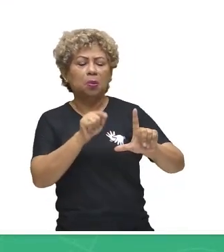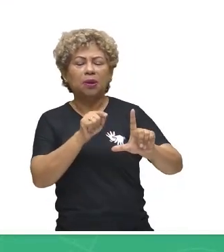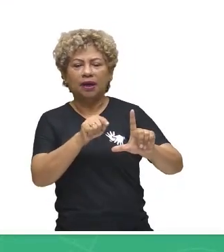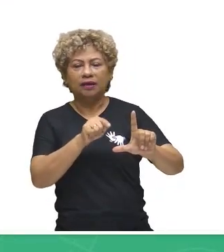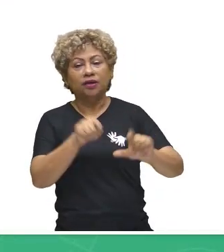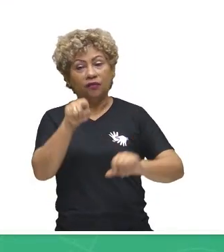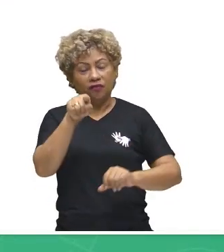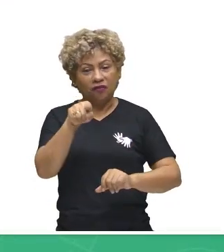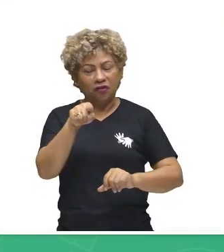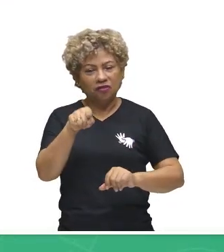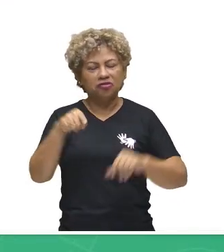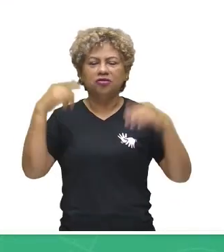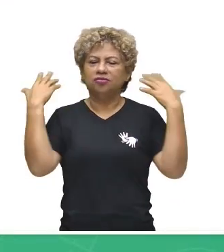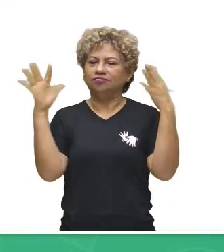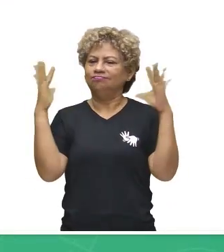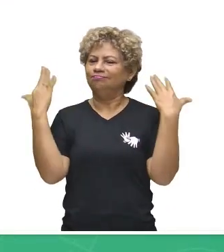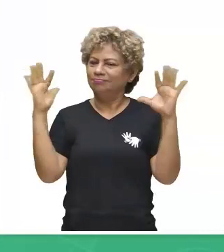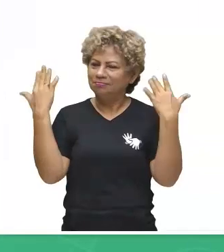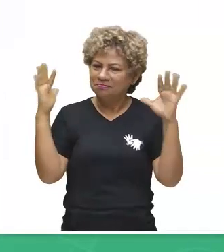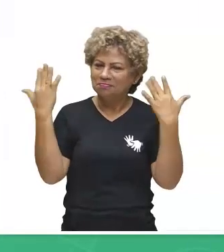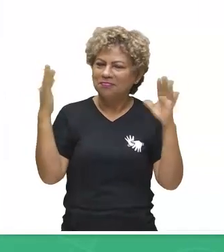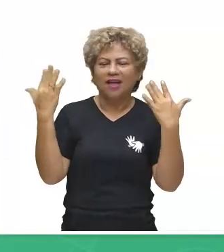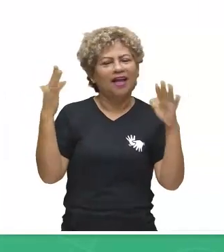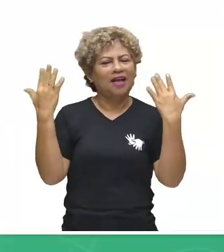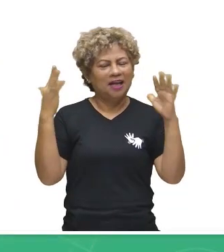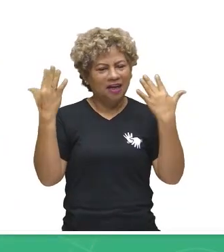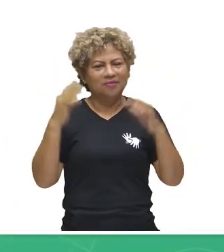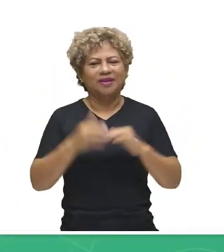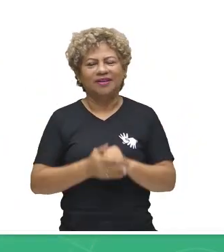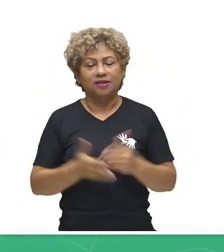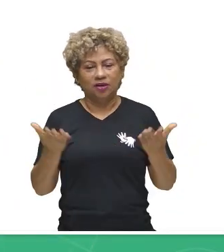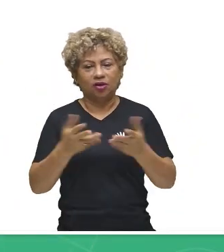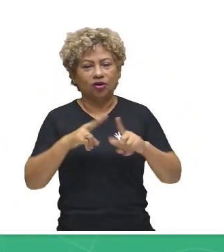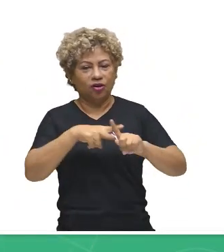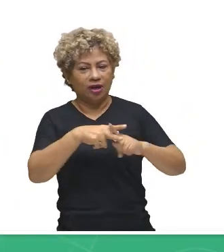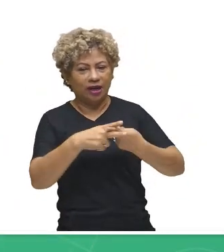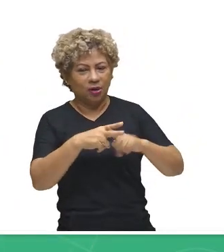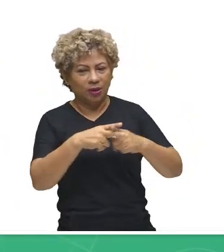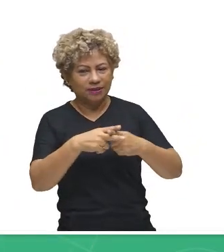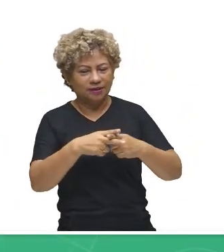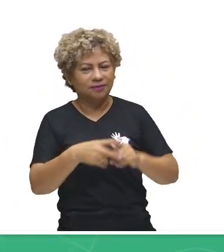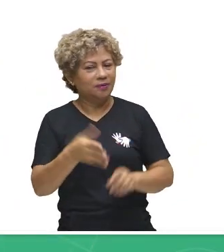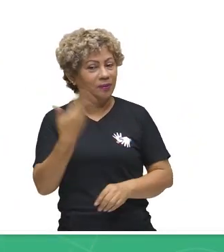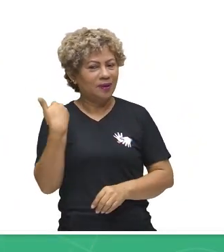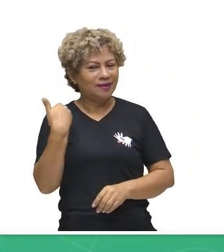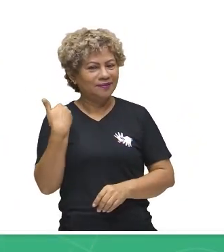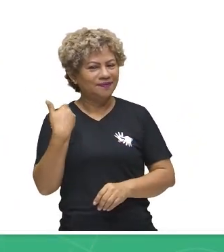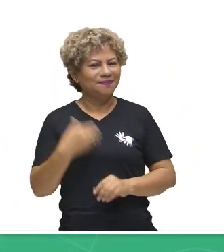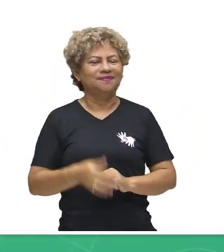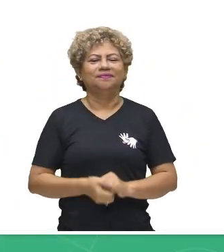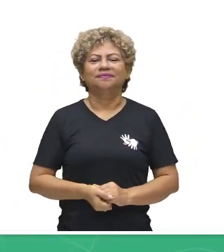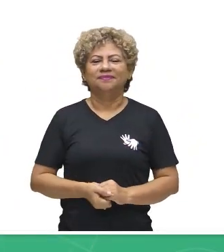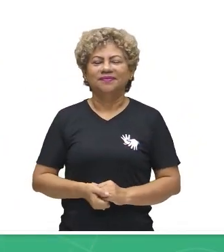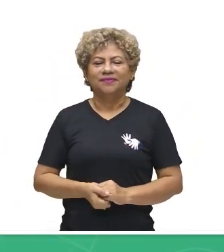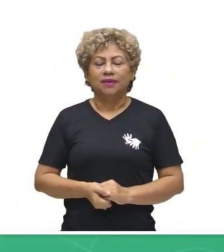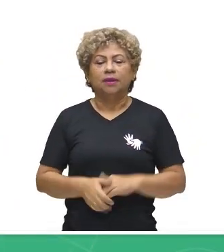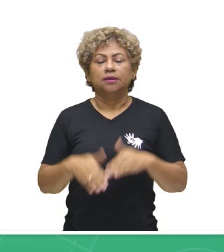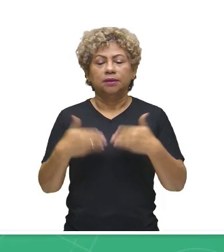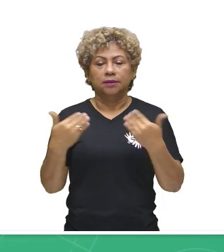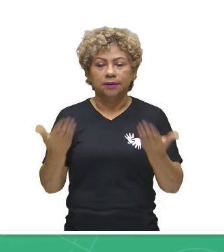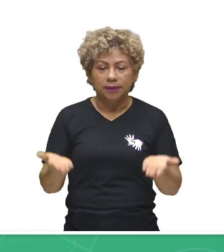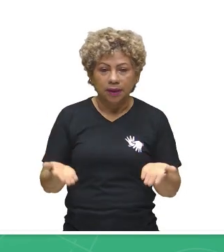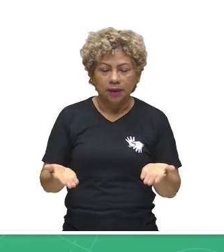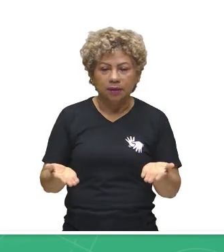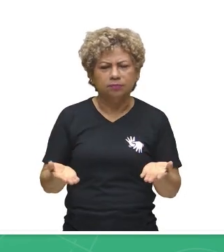show aí. Parabéns mesmo. E agora vamos à nossa correção. Olha só como vocês fizeram.